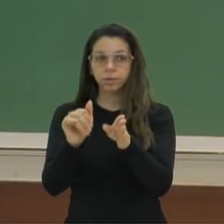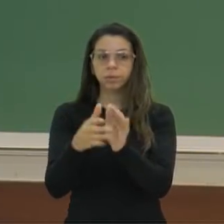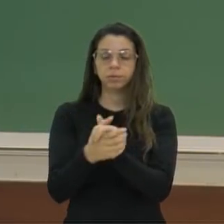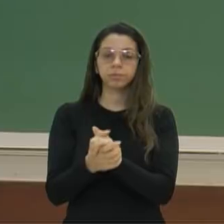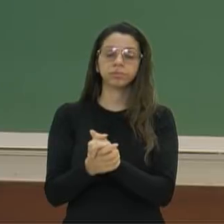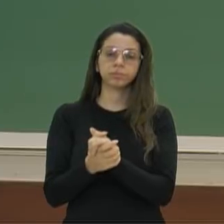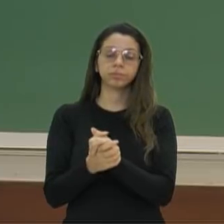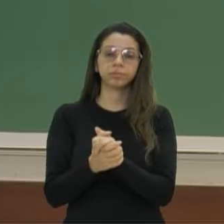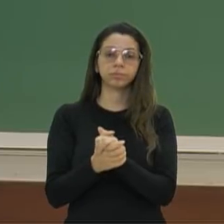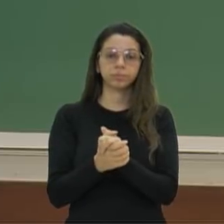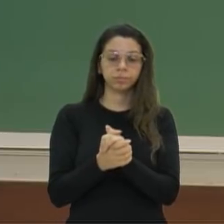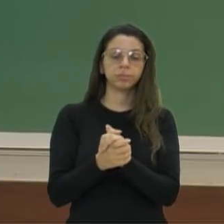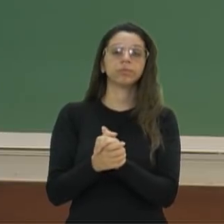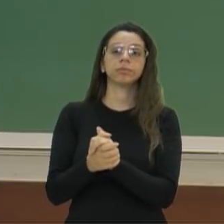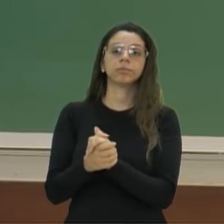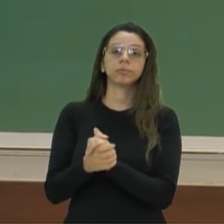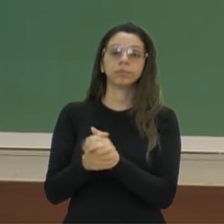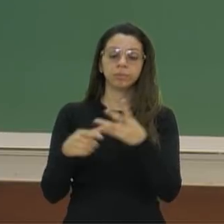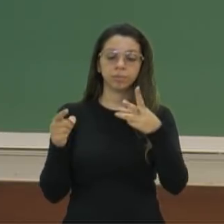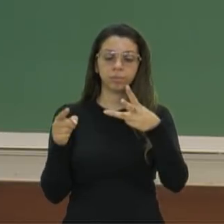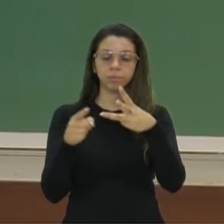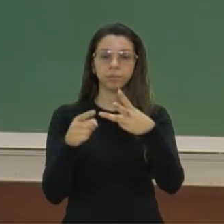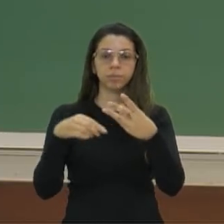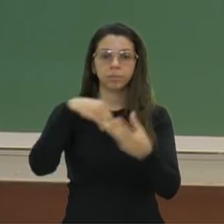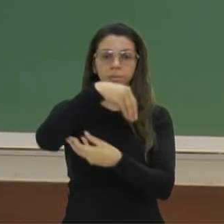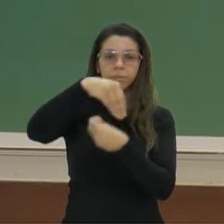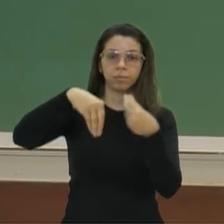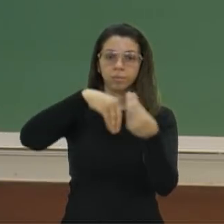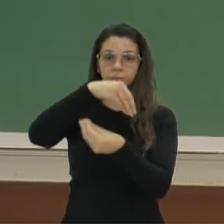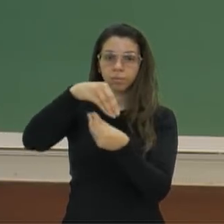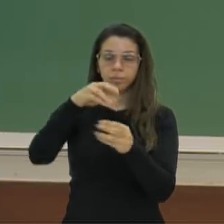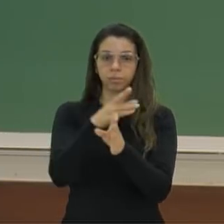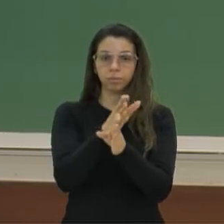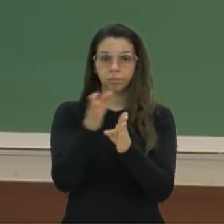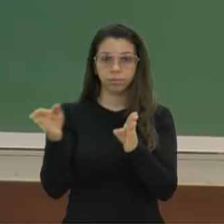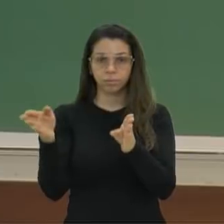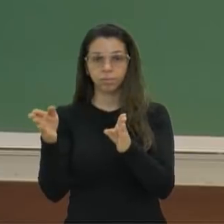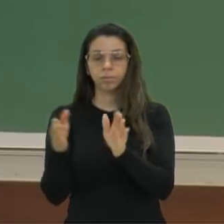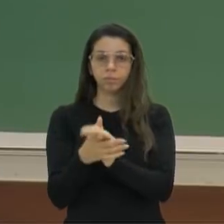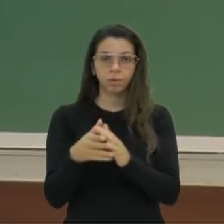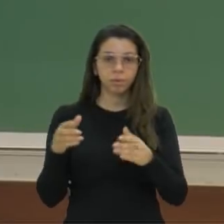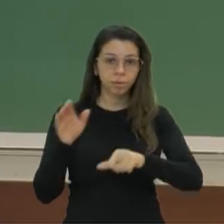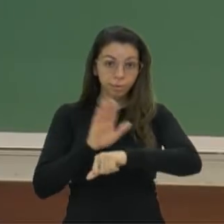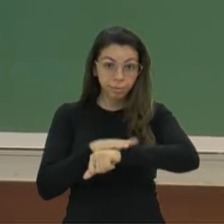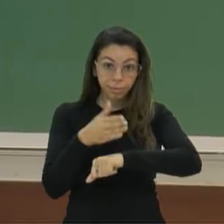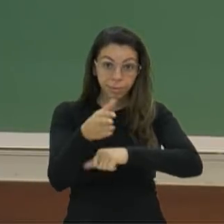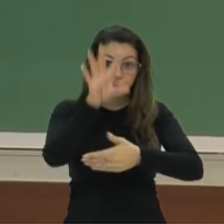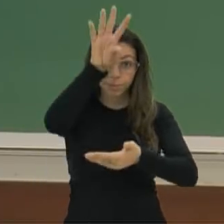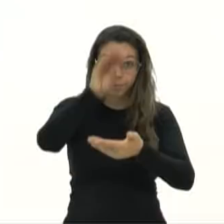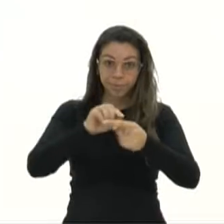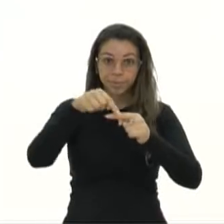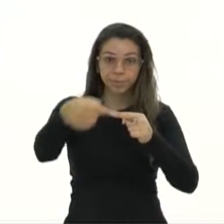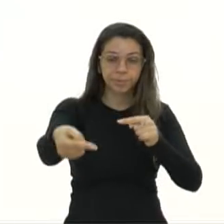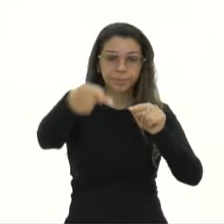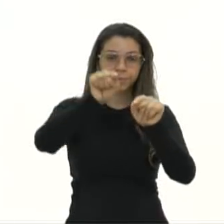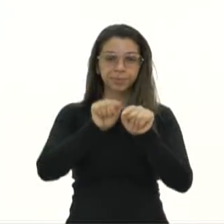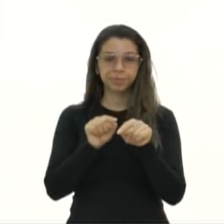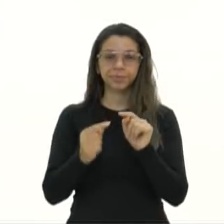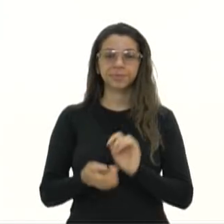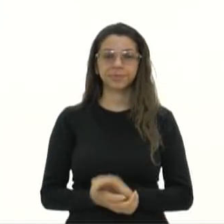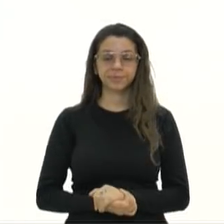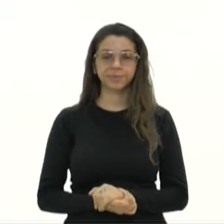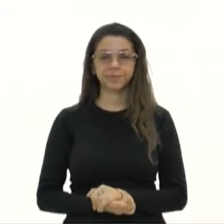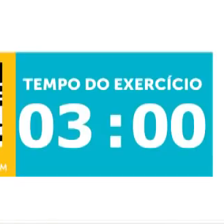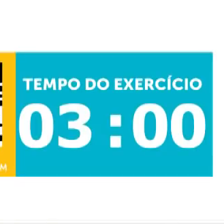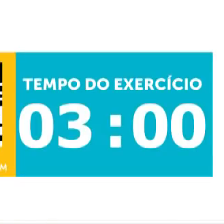C, a situação que a imagem é formada depois da retina. Vou dar um tempinho para você copiar e eu já volto.